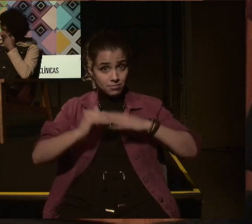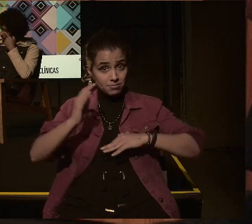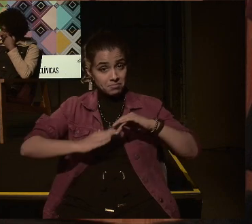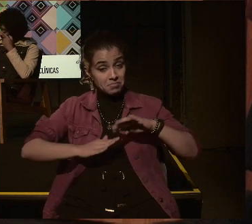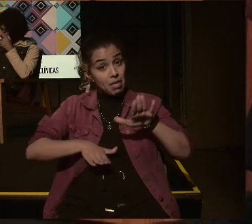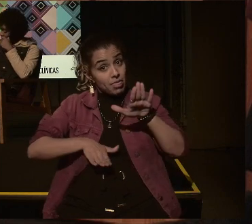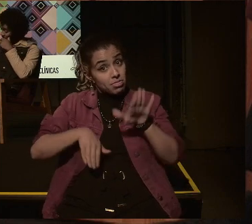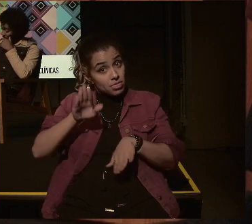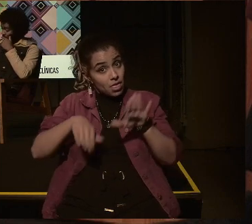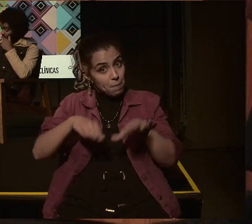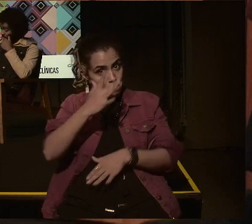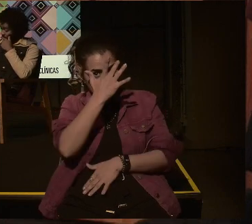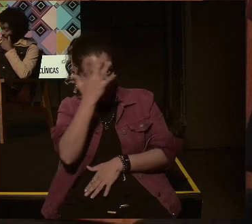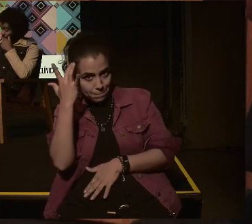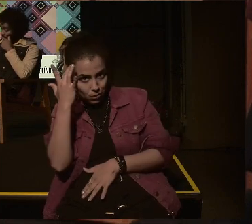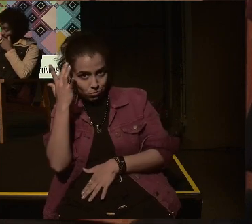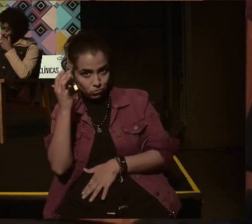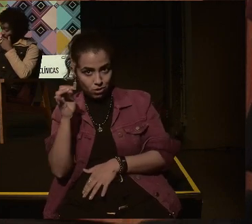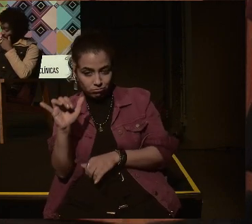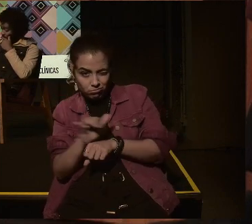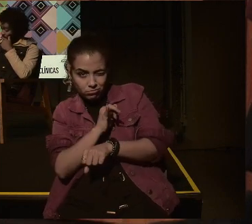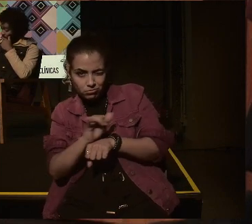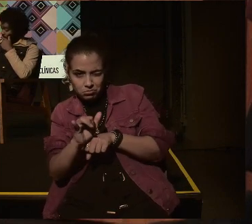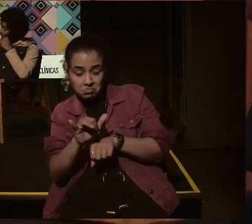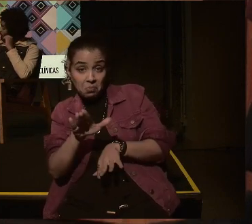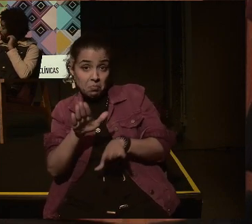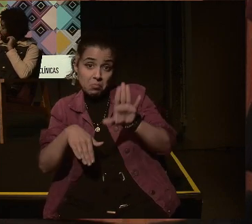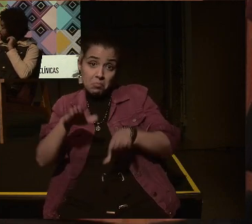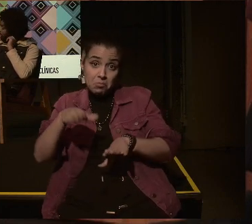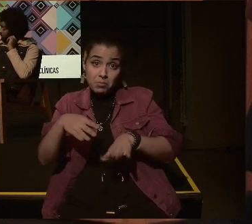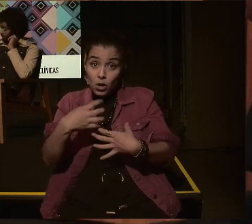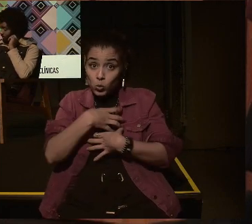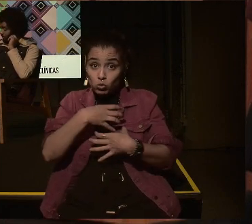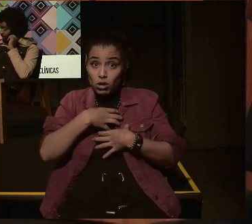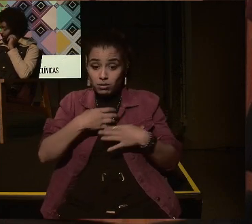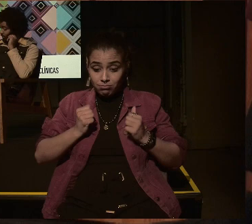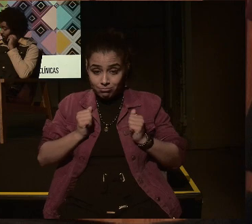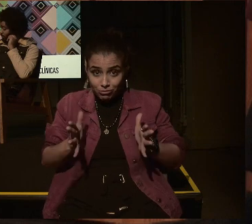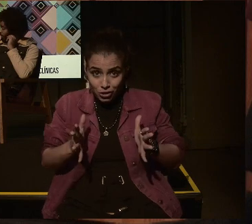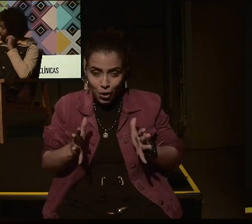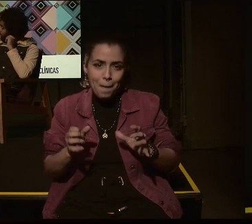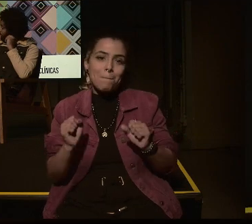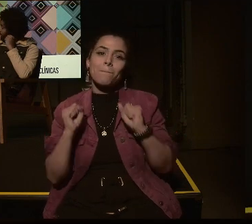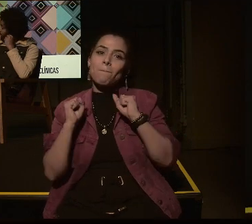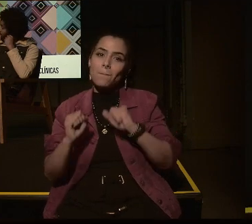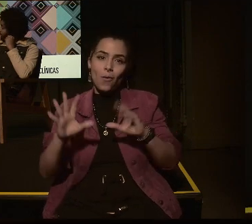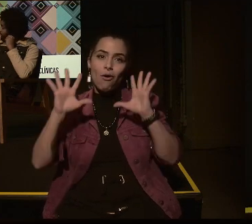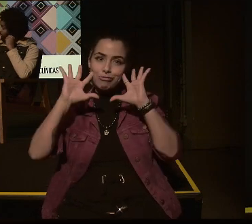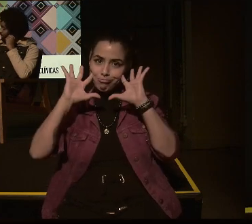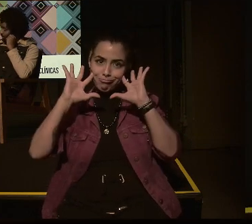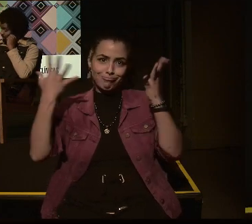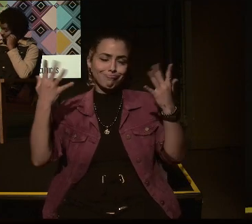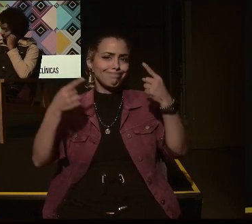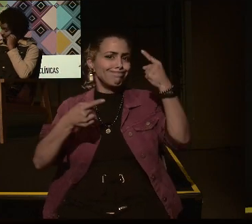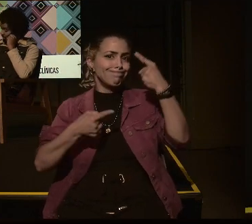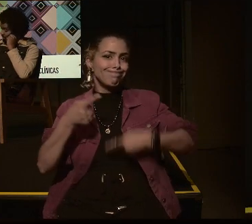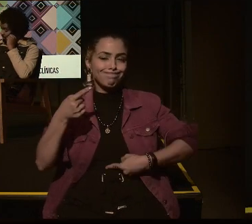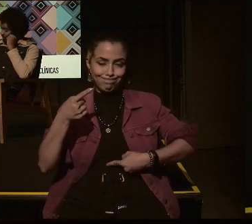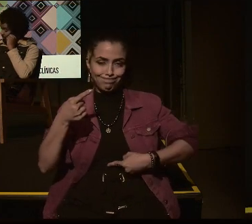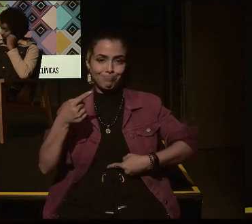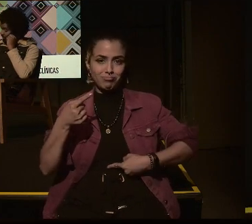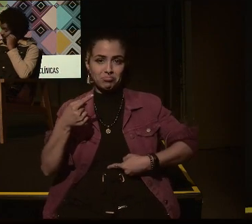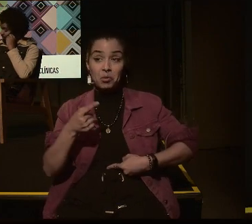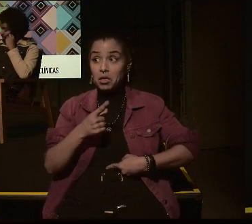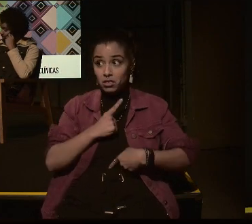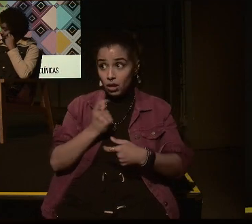dependendo do uso, ela pode incorrer em ações muito distintas. Existem denúncias que